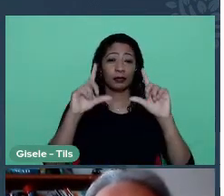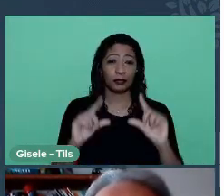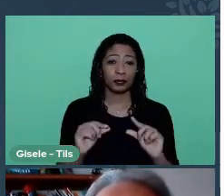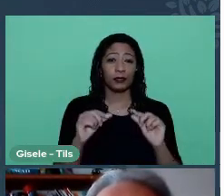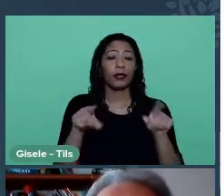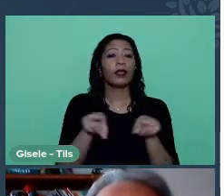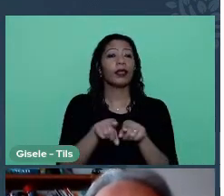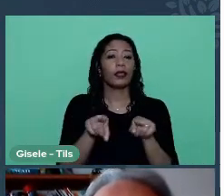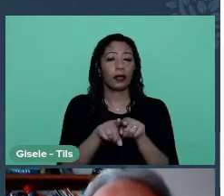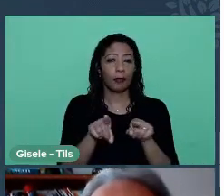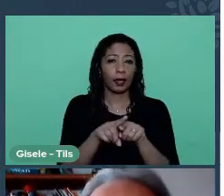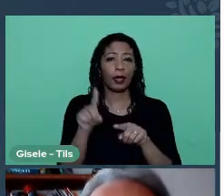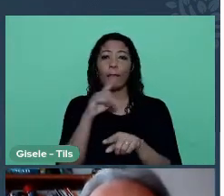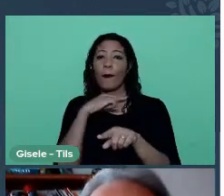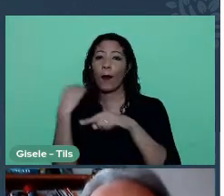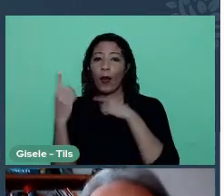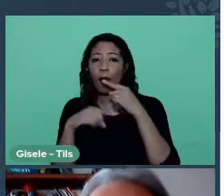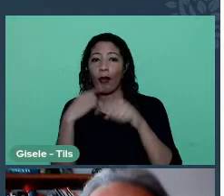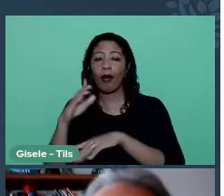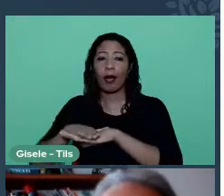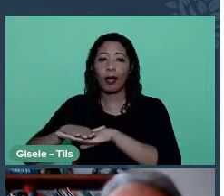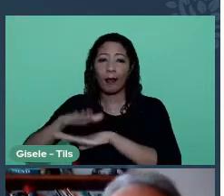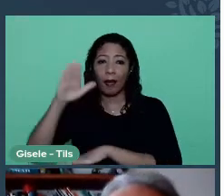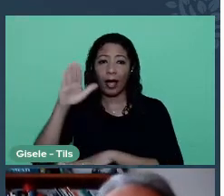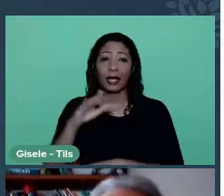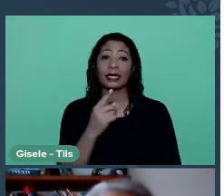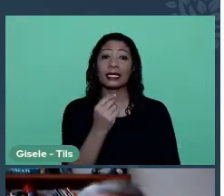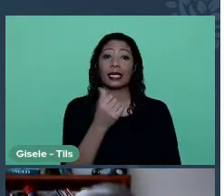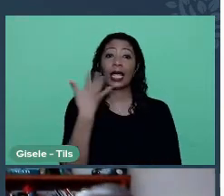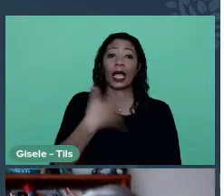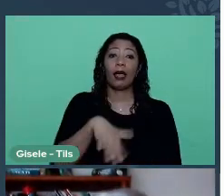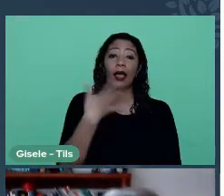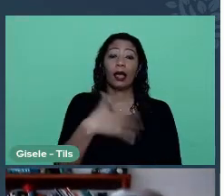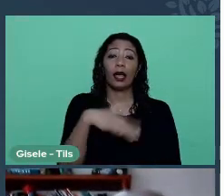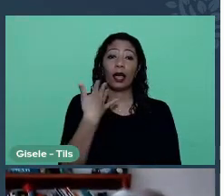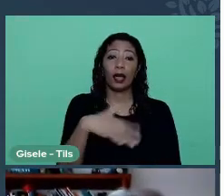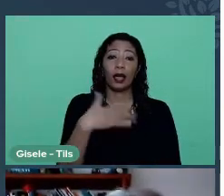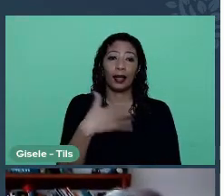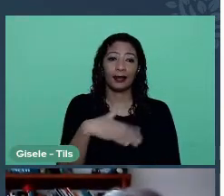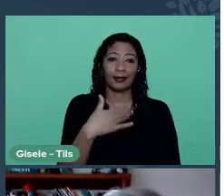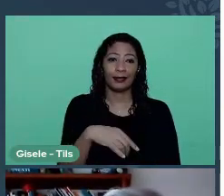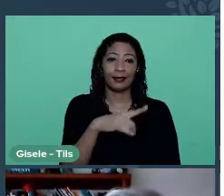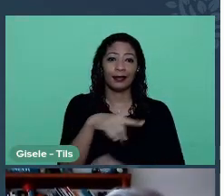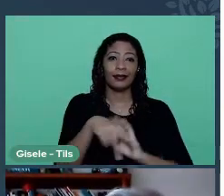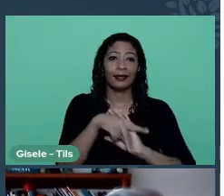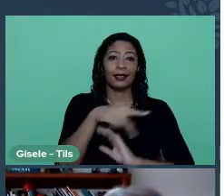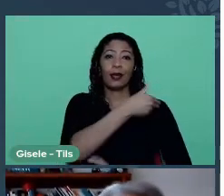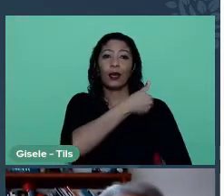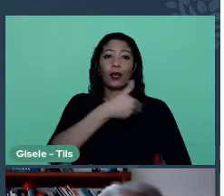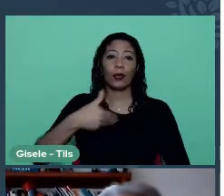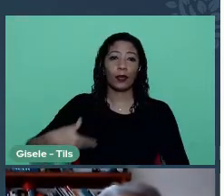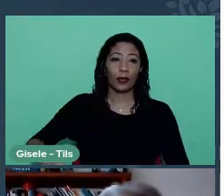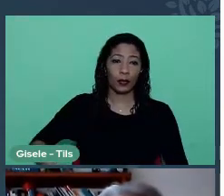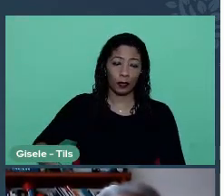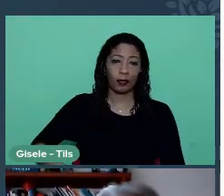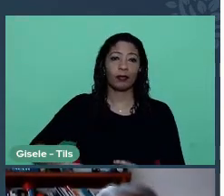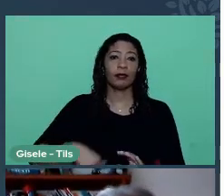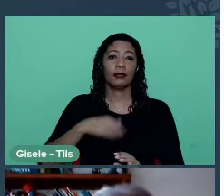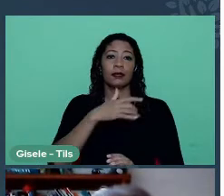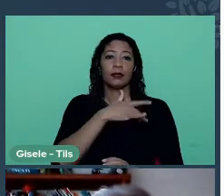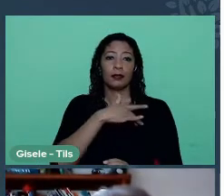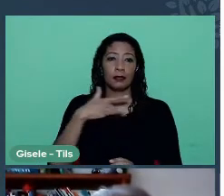elevada morbimortalidade e custa caro para os cofres públicos, para o setor